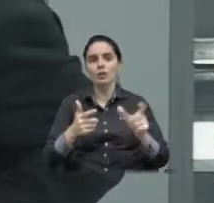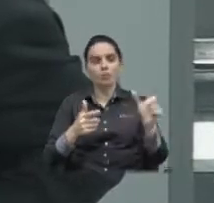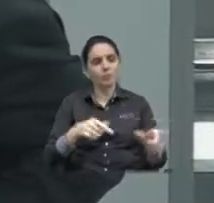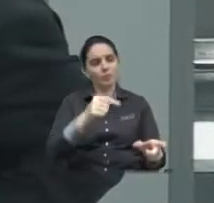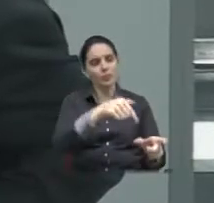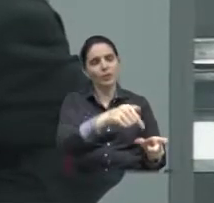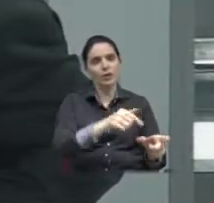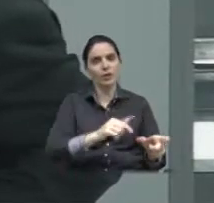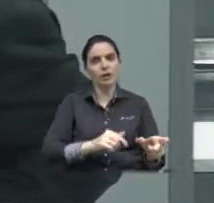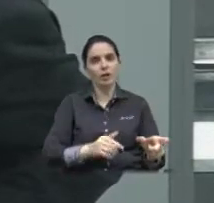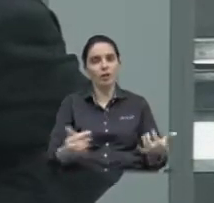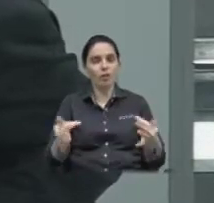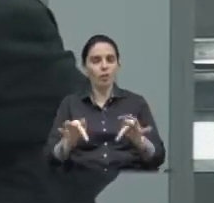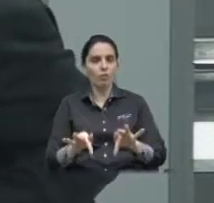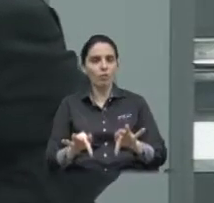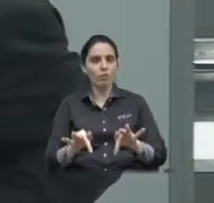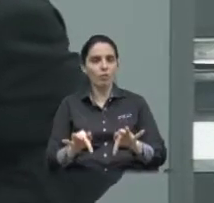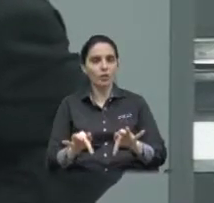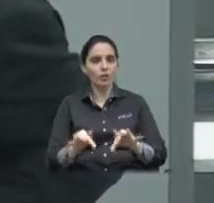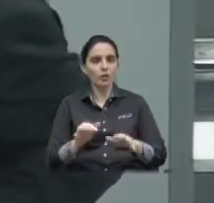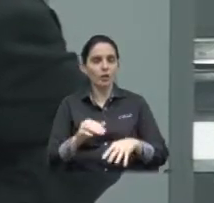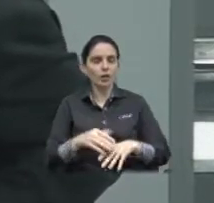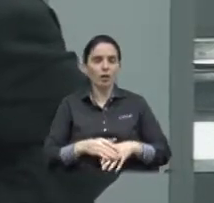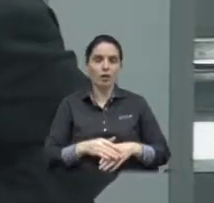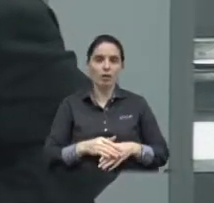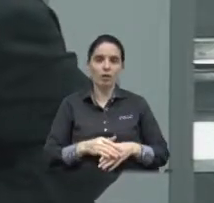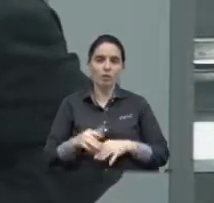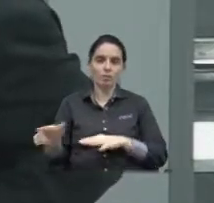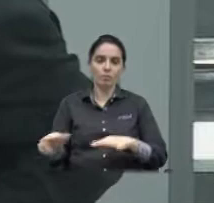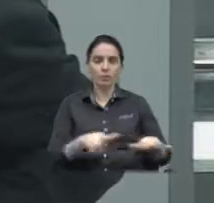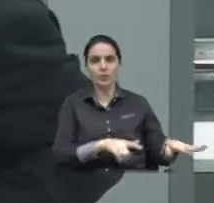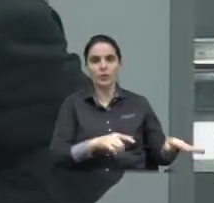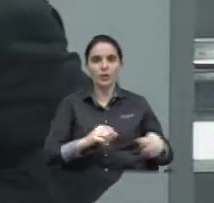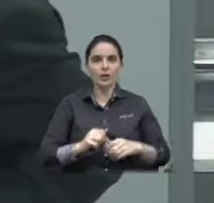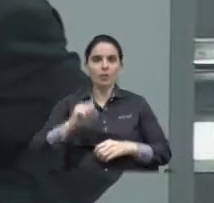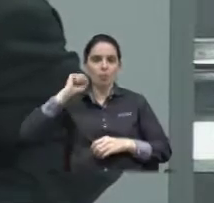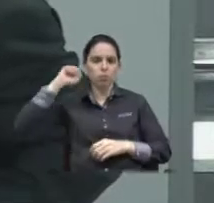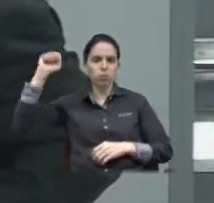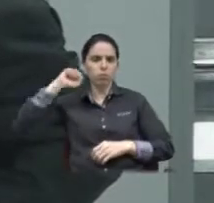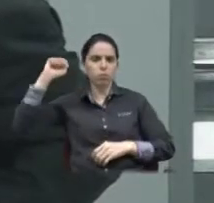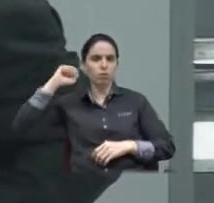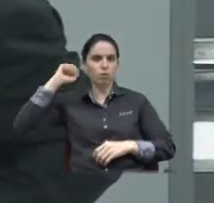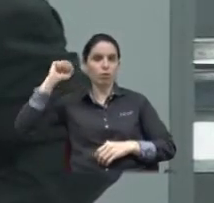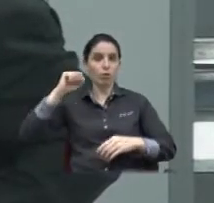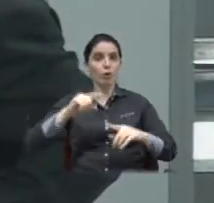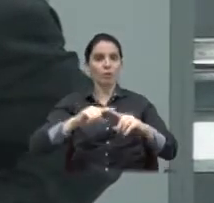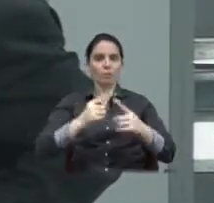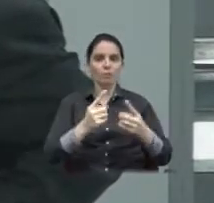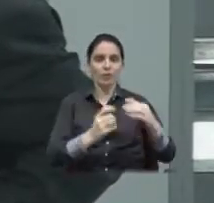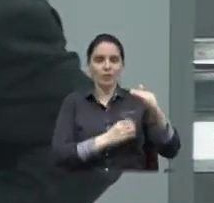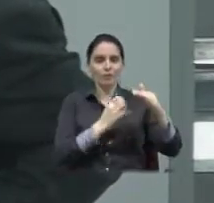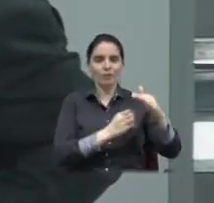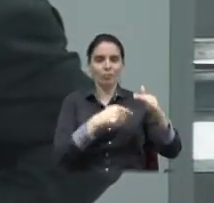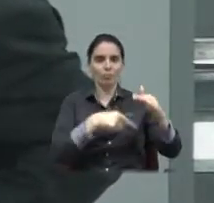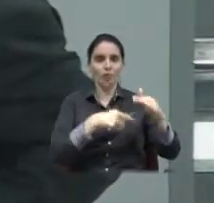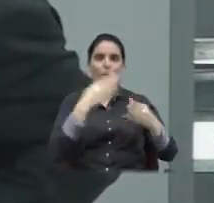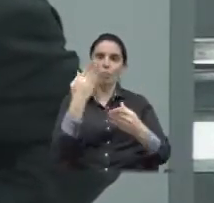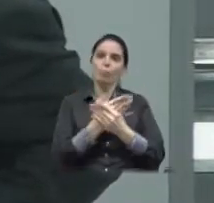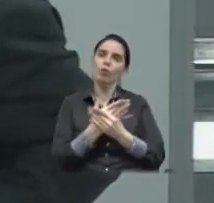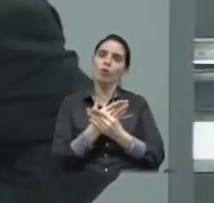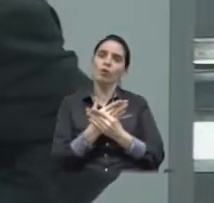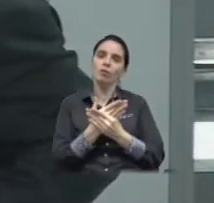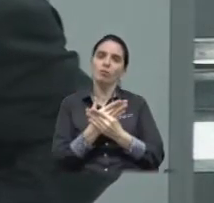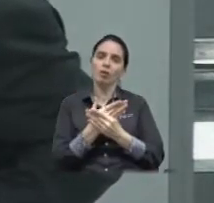lá, ele abre um processo contra a empresa por perda auditiva, foi prejudicado, só que fica dentro desse carro. Você passa perto,